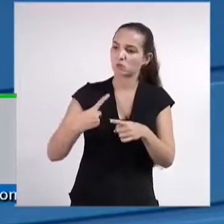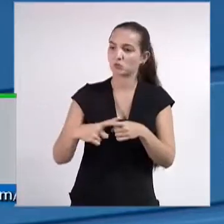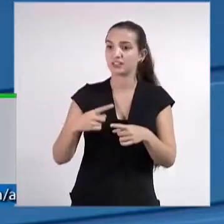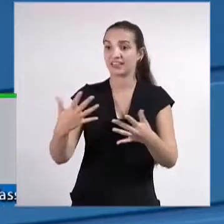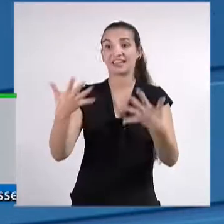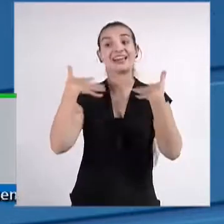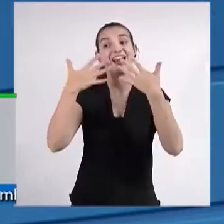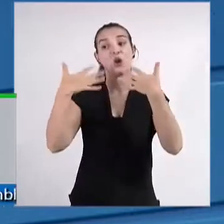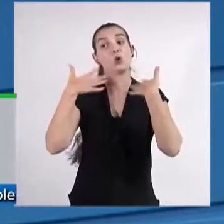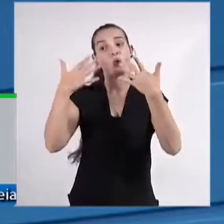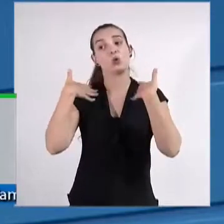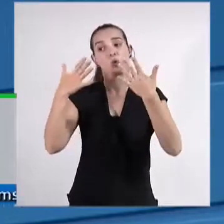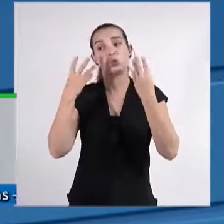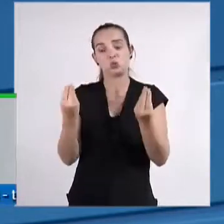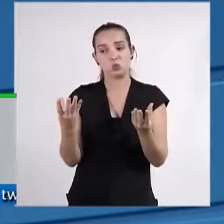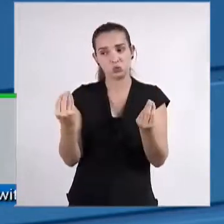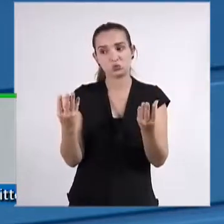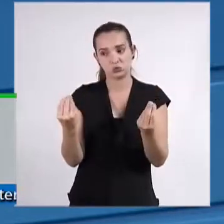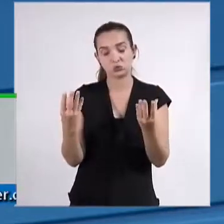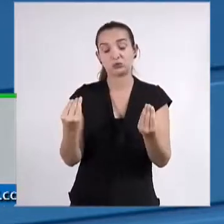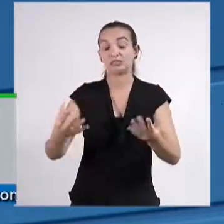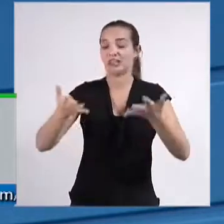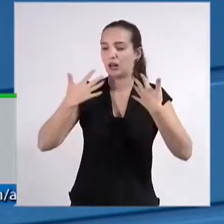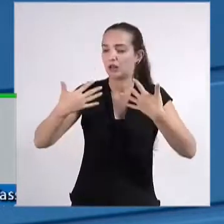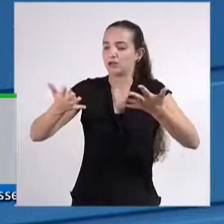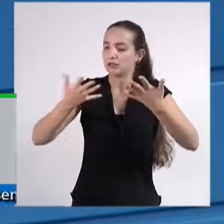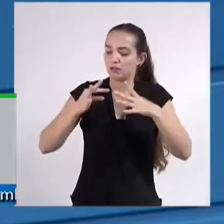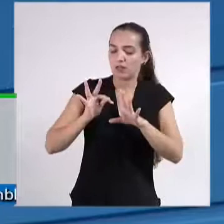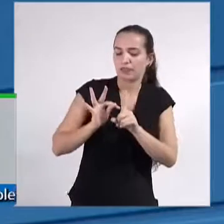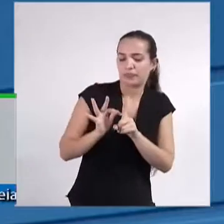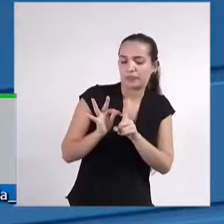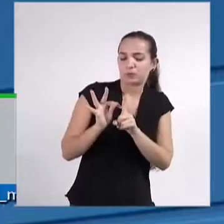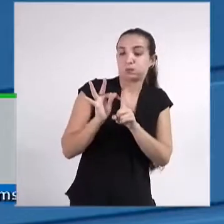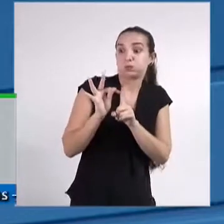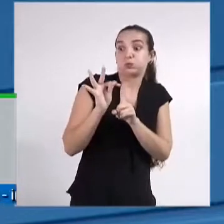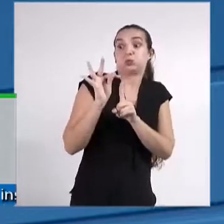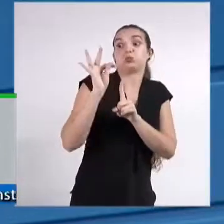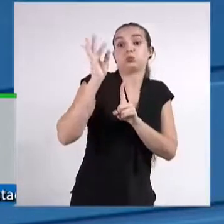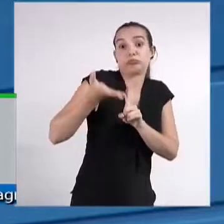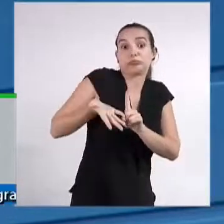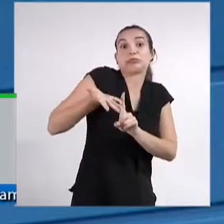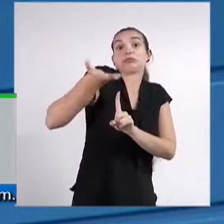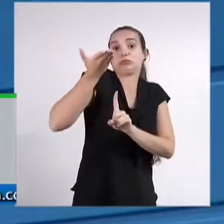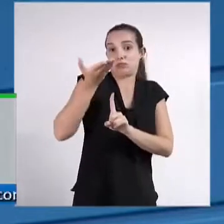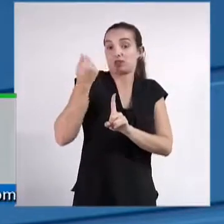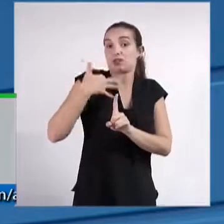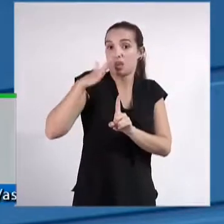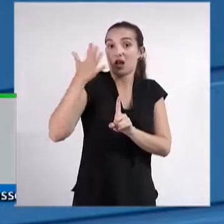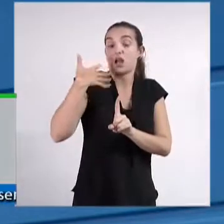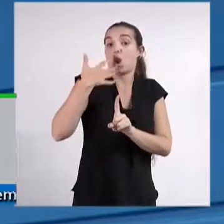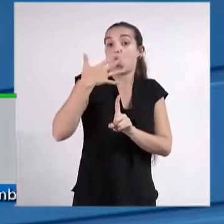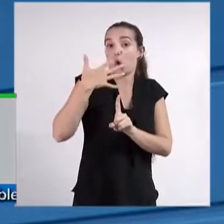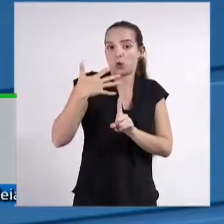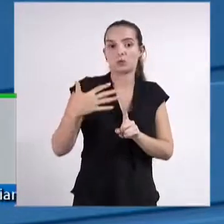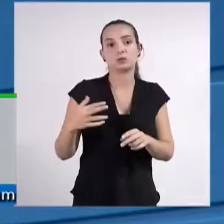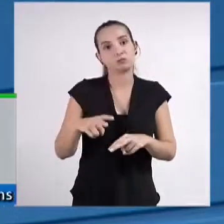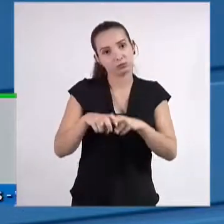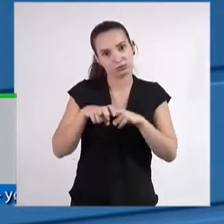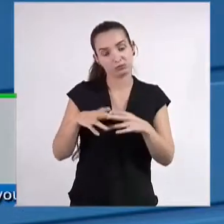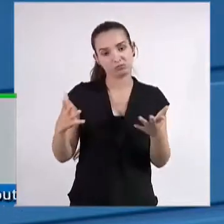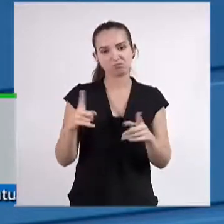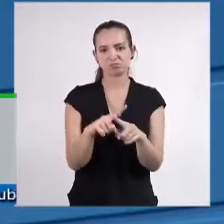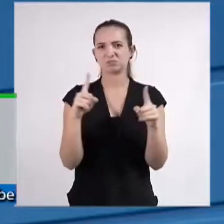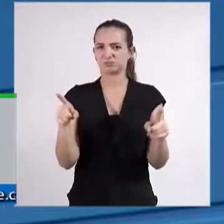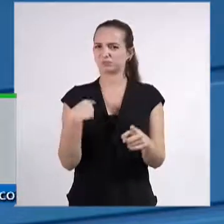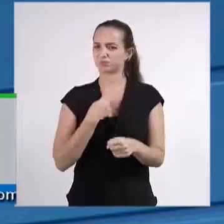alta temperatura, né, calor excessivo, mas também chamou a atenção essa questão